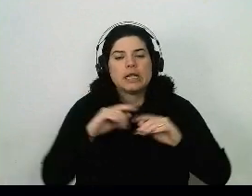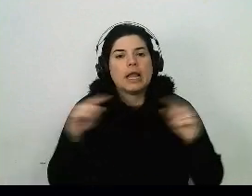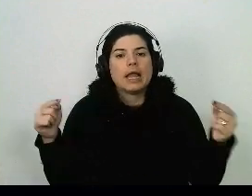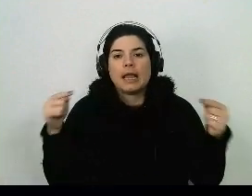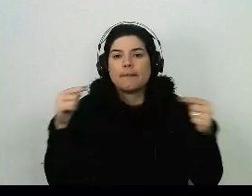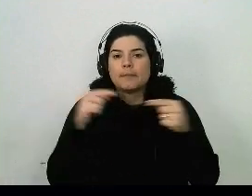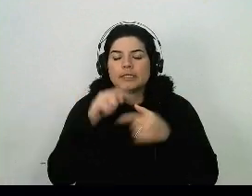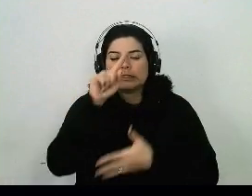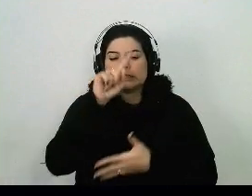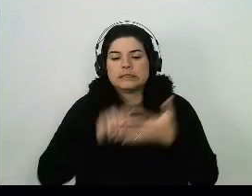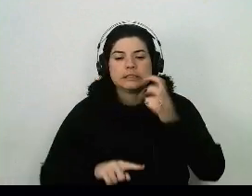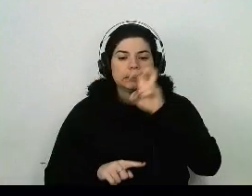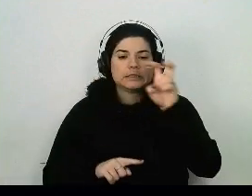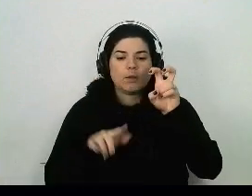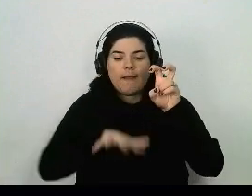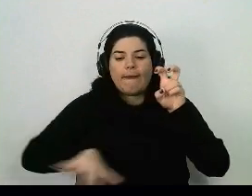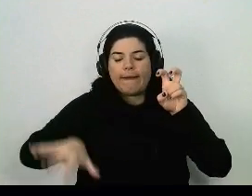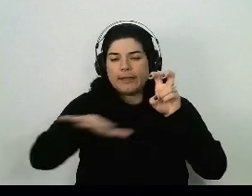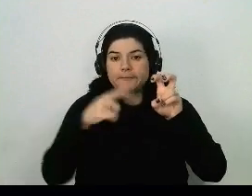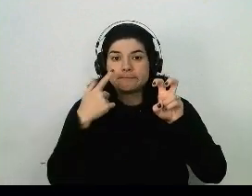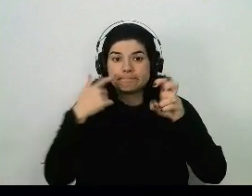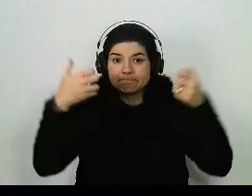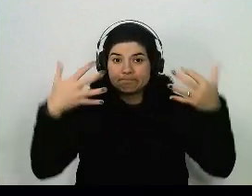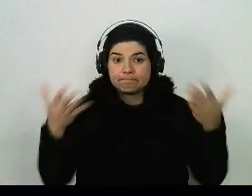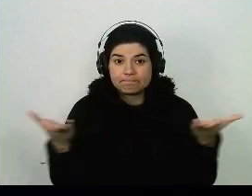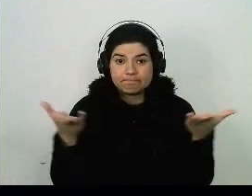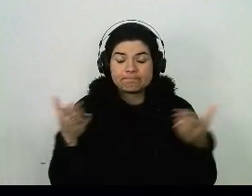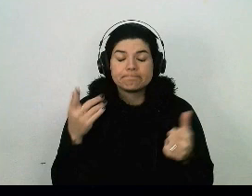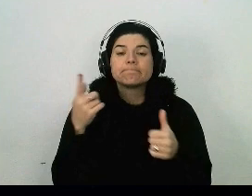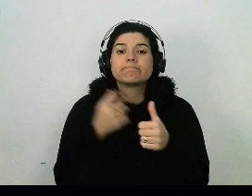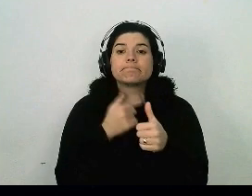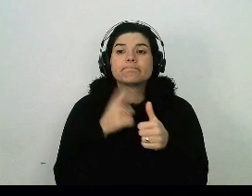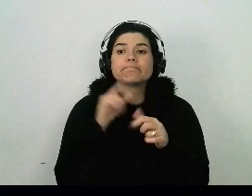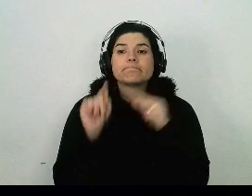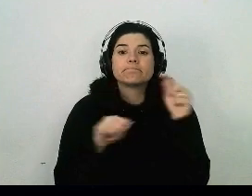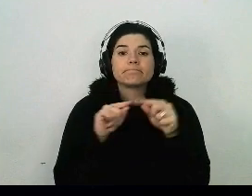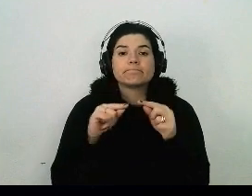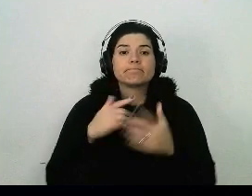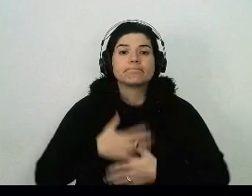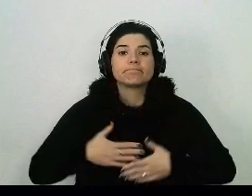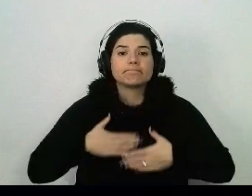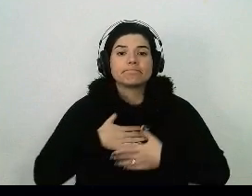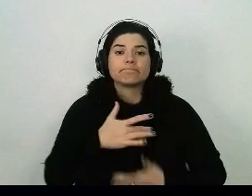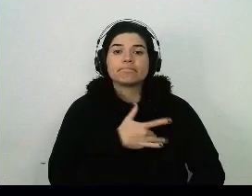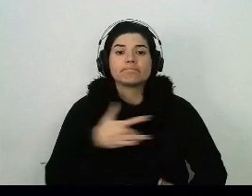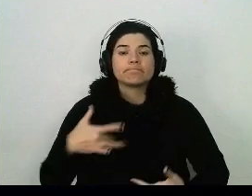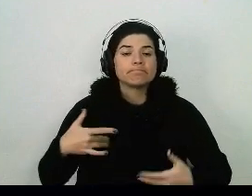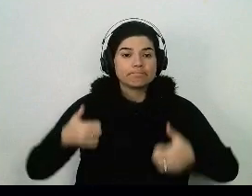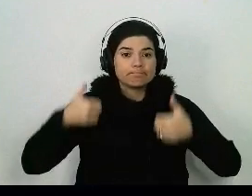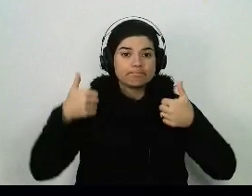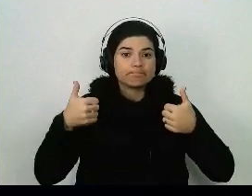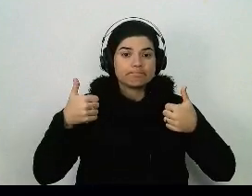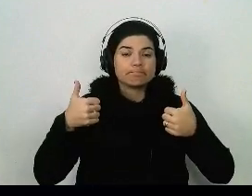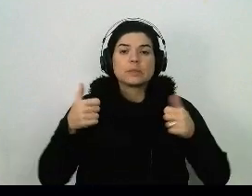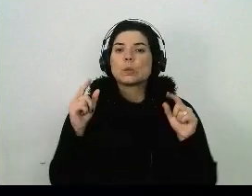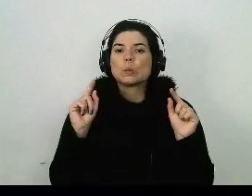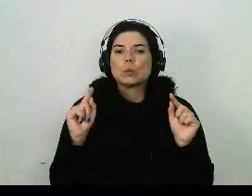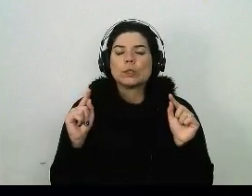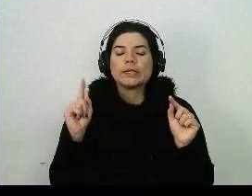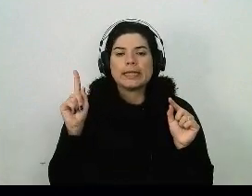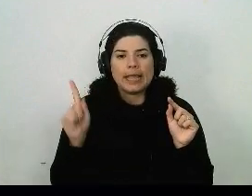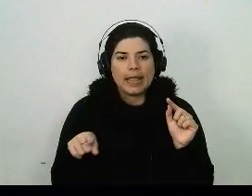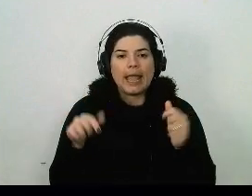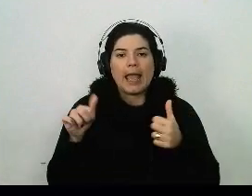dimensões que a gente vai discutir agora a primeira delas é satisfação e bem-estar que é basicamente a gente avaliar